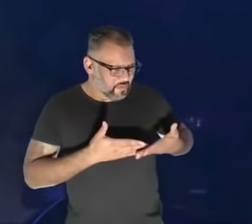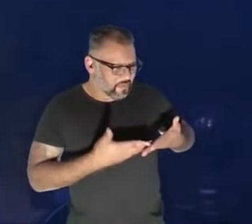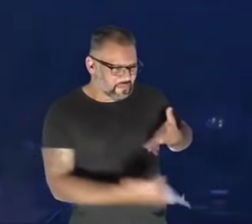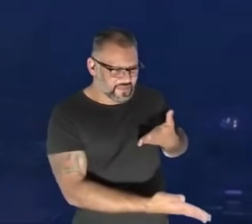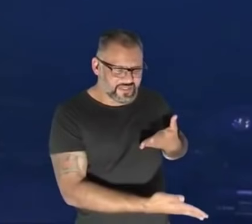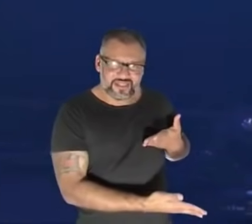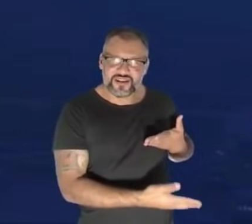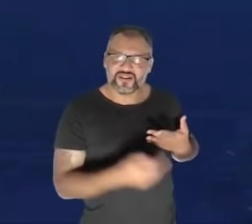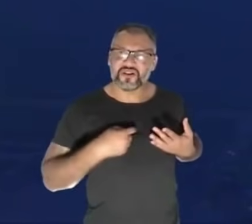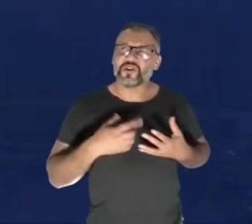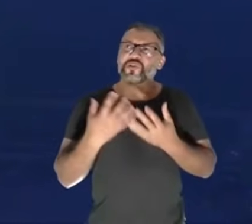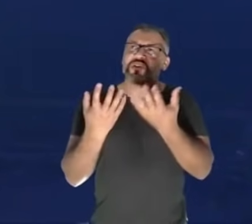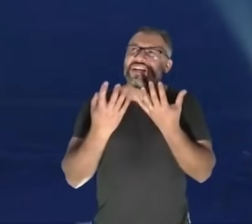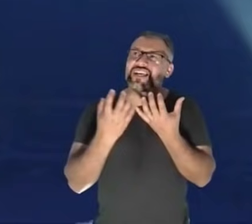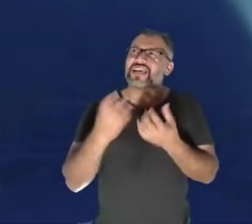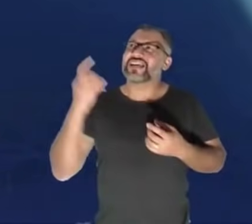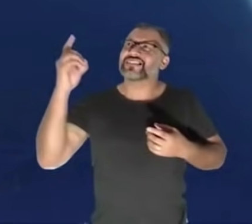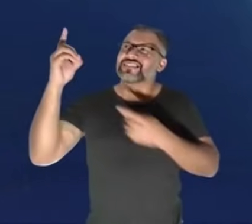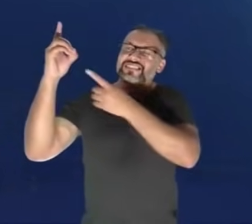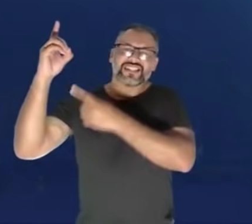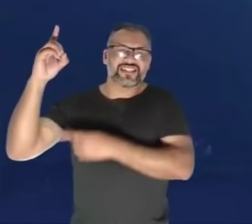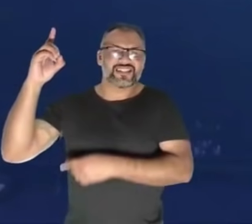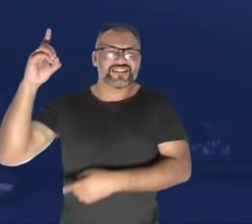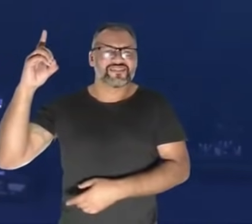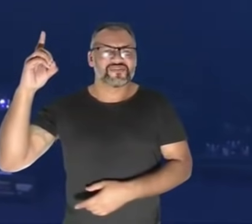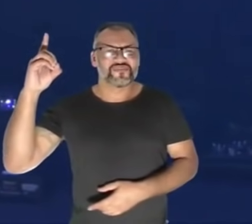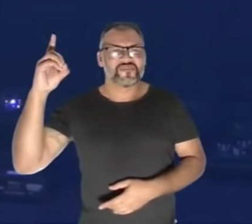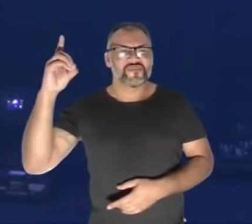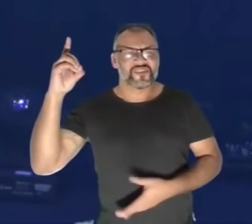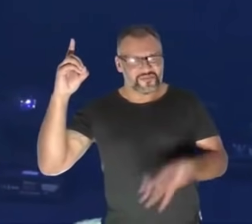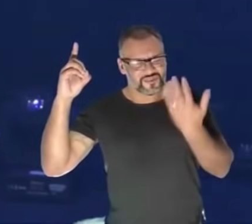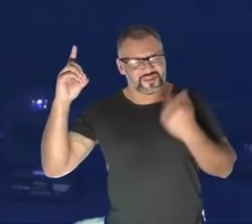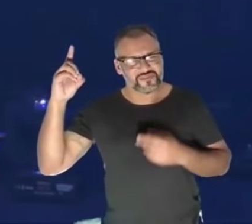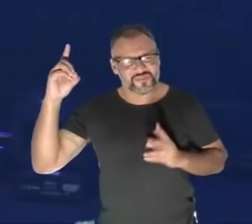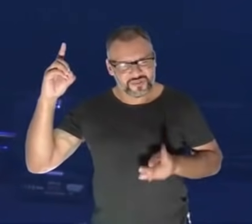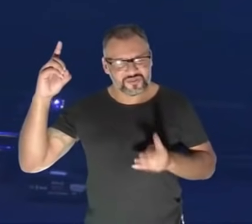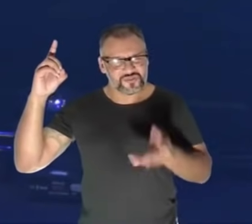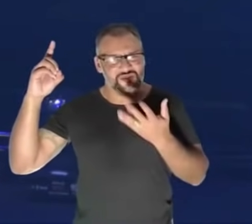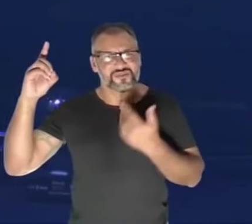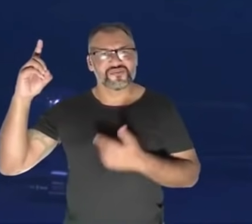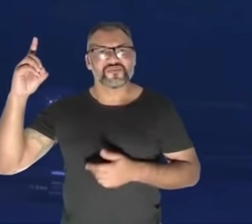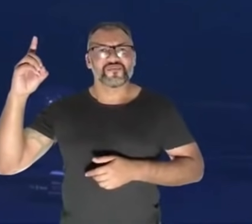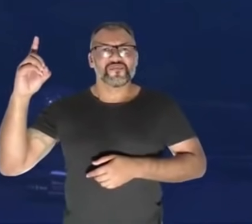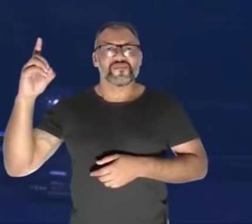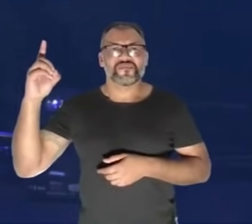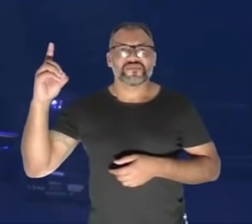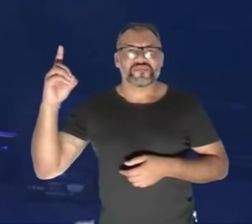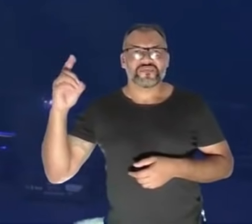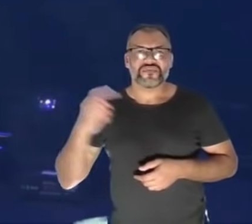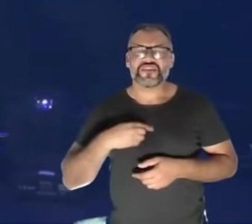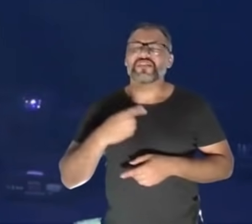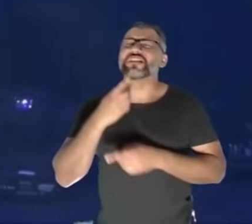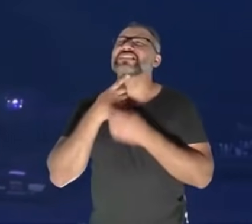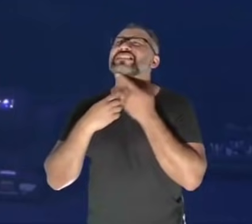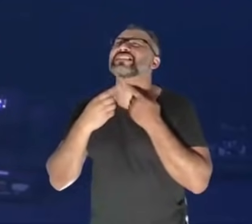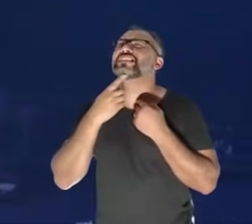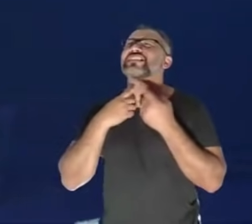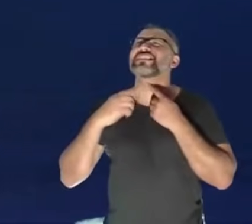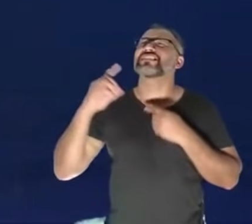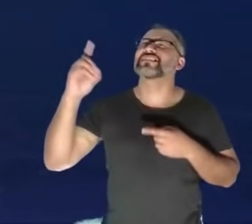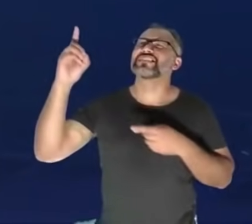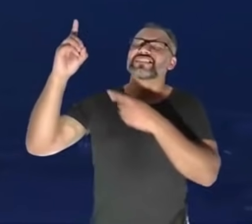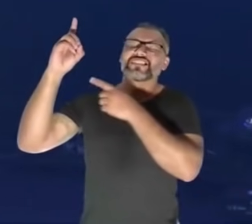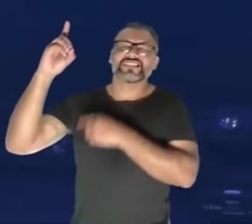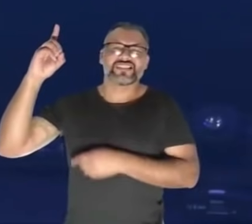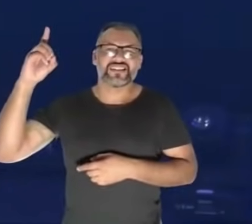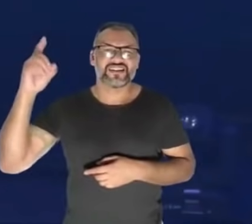é maior do que a minha dor a minha fome com Deus é maior que a minha decepção a minha folga e por Deus é maior que as minhas lutas a minha fome por Deus é maior